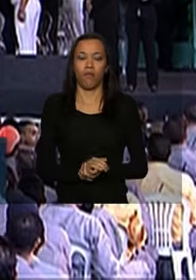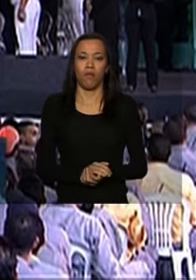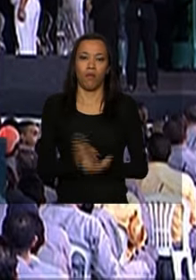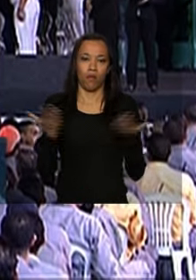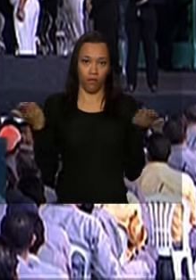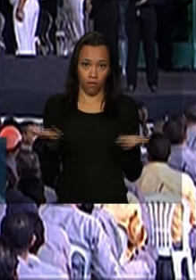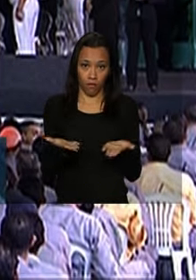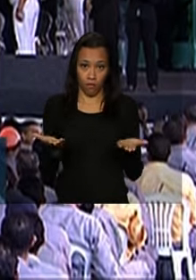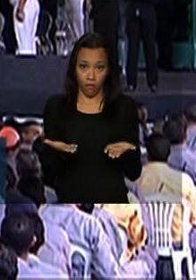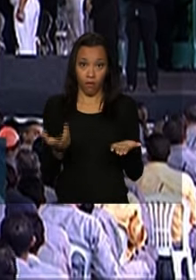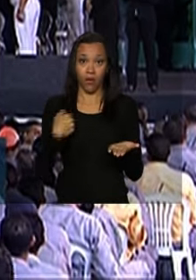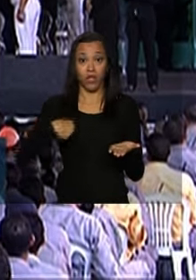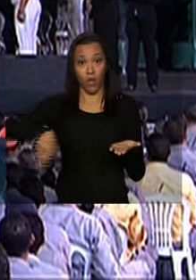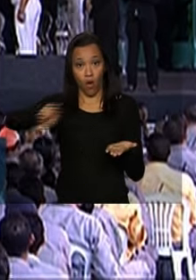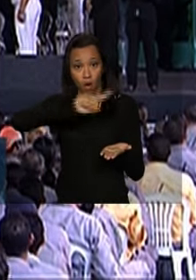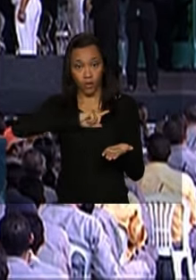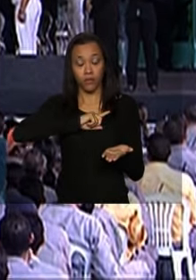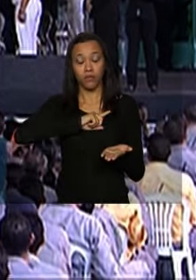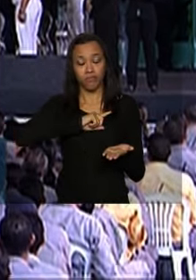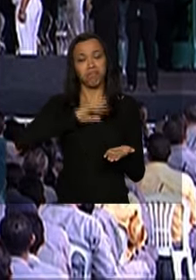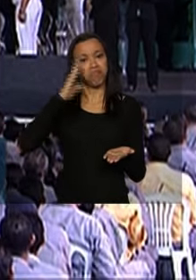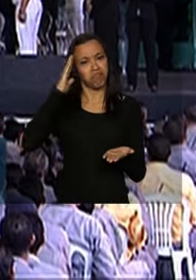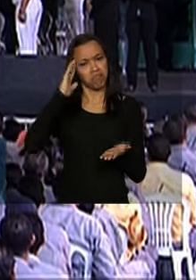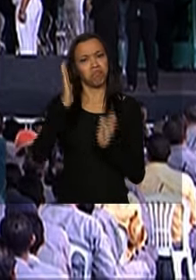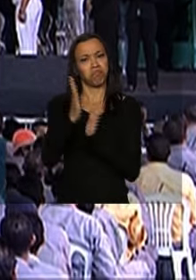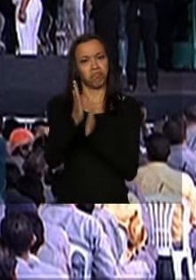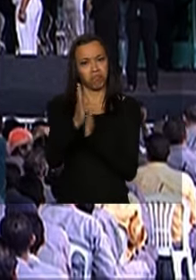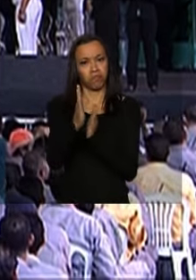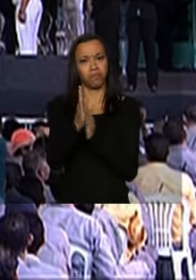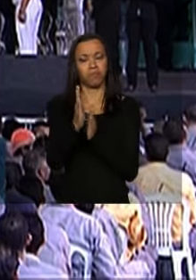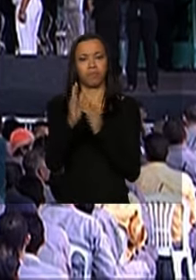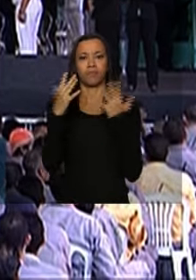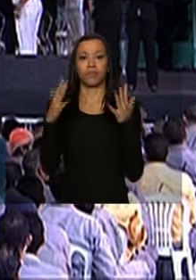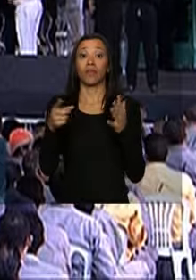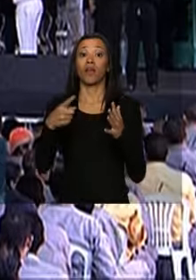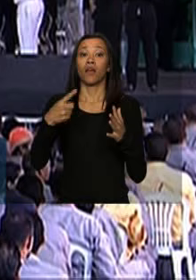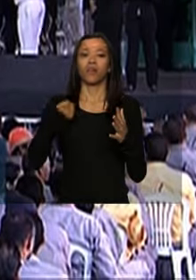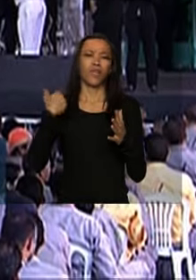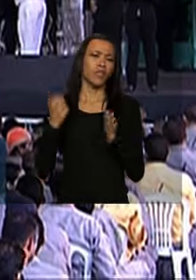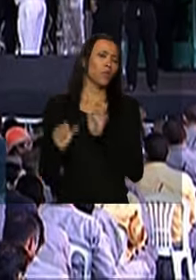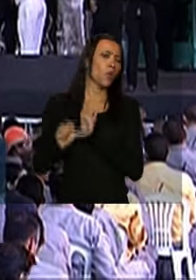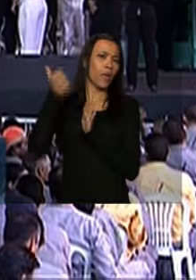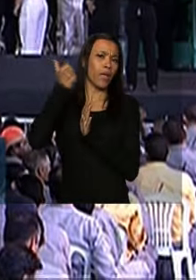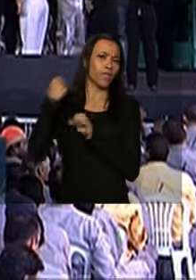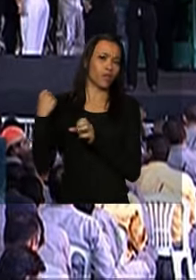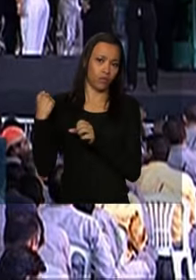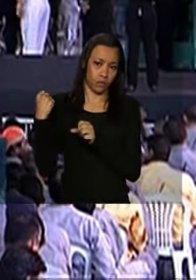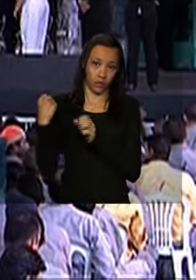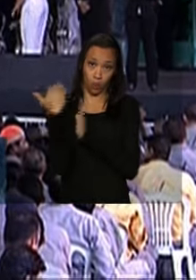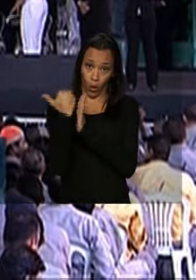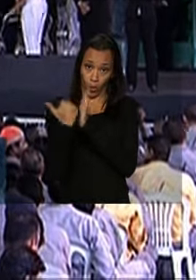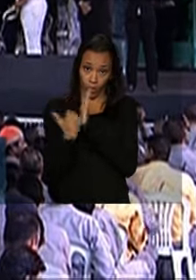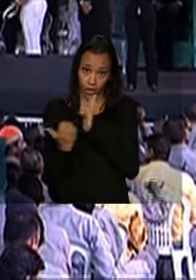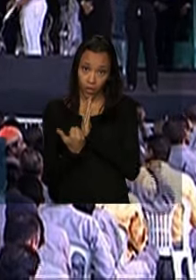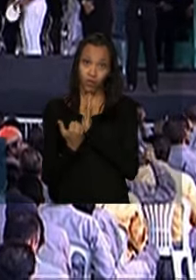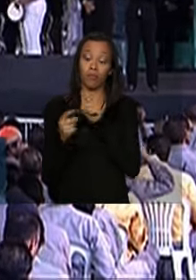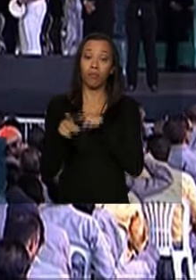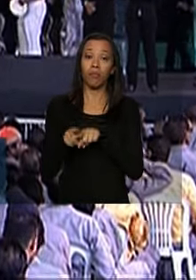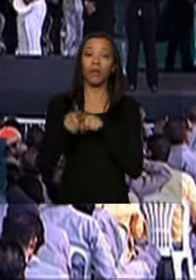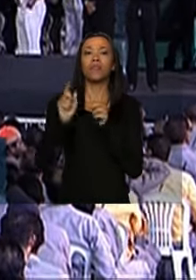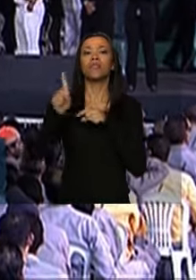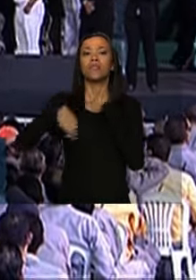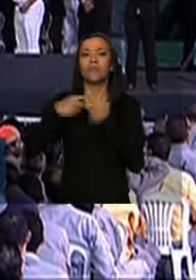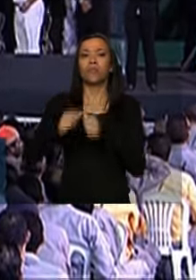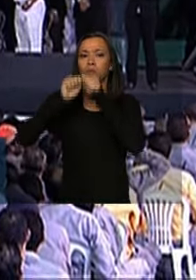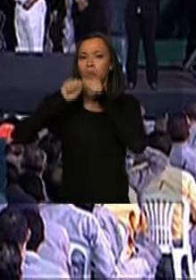Simbolizando o nosso reconhecimento à atuação decisiva desde as fases iniciais do programa de modernização e